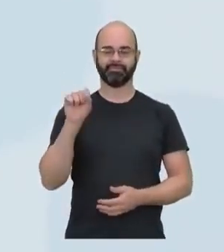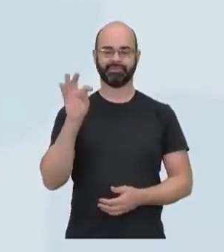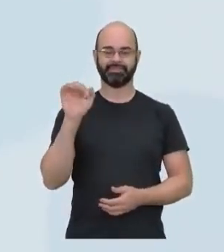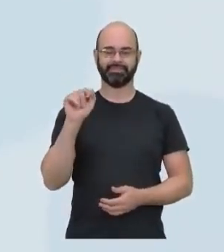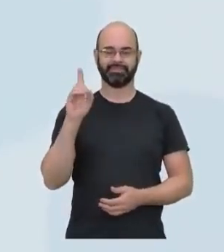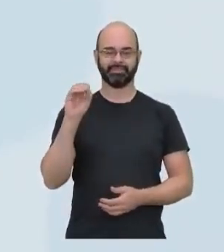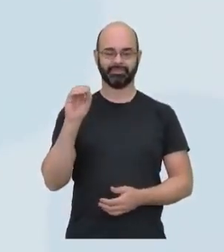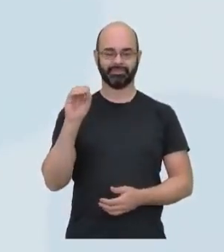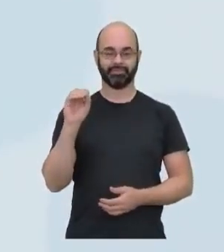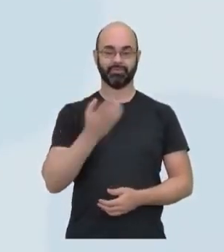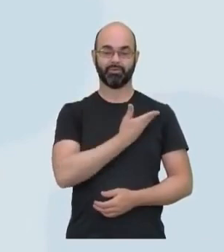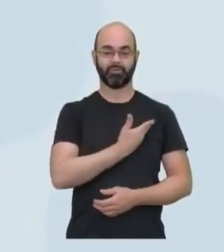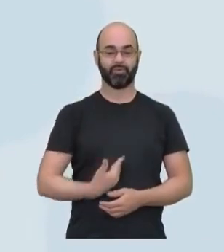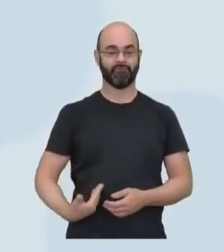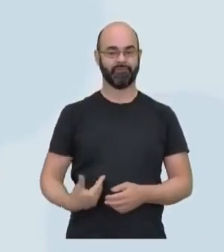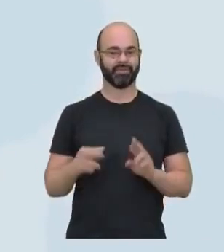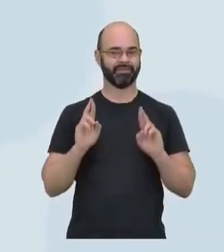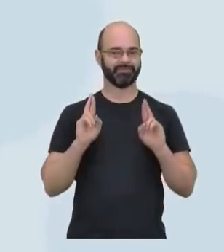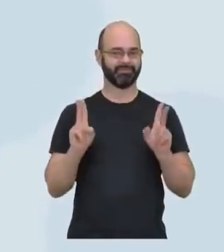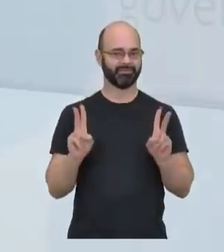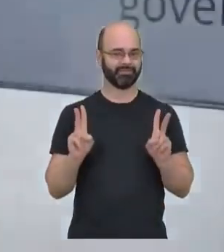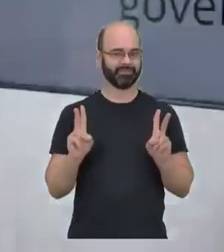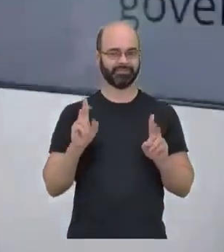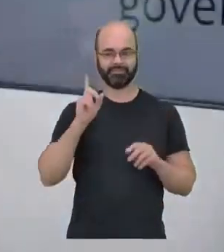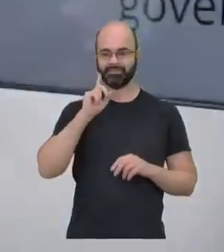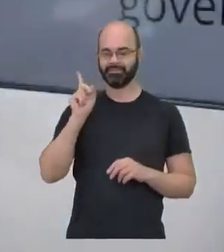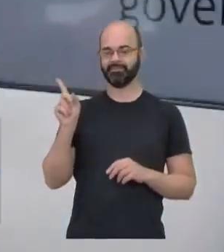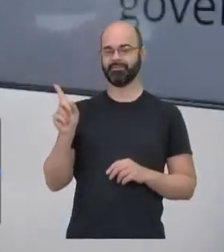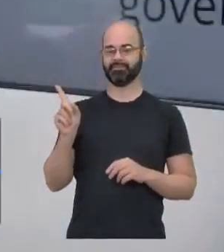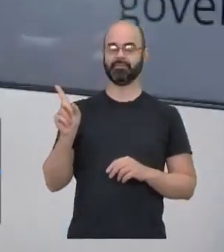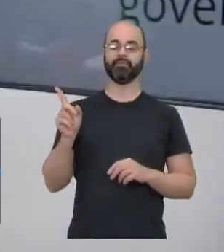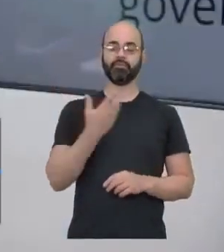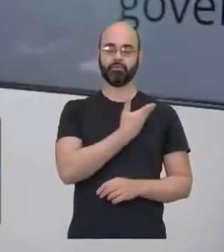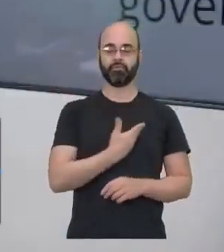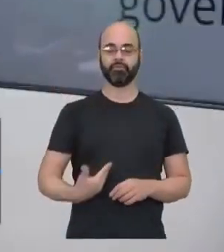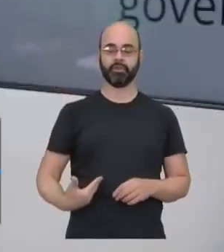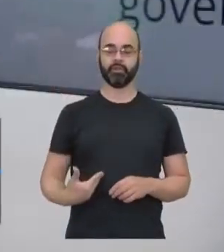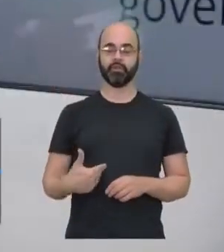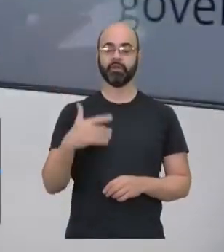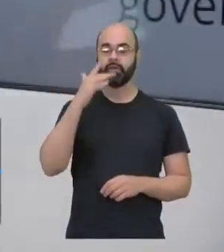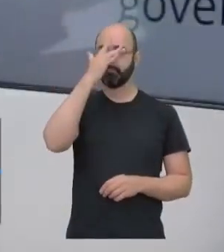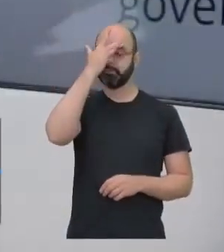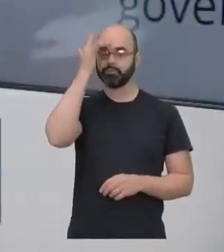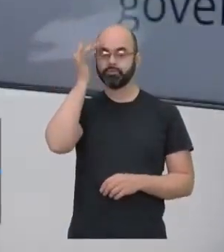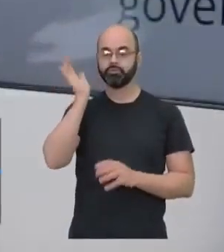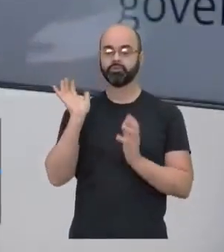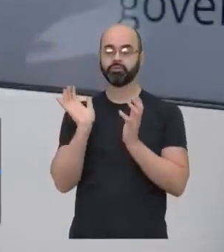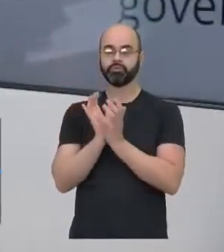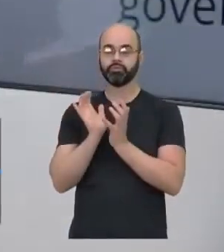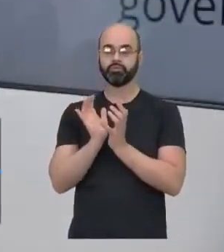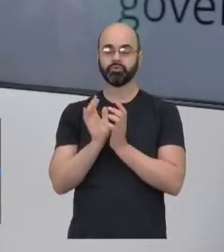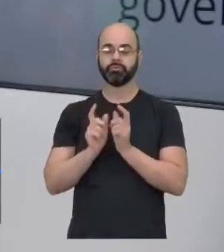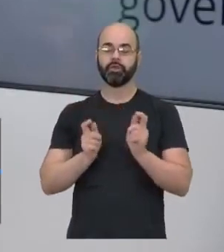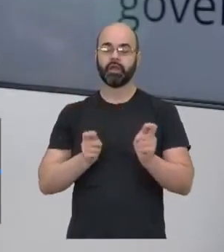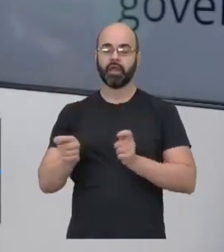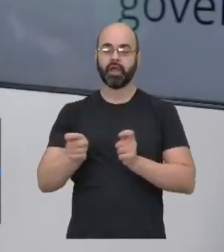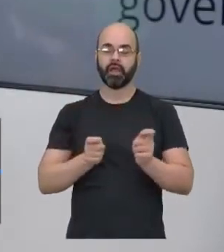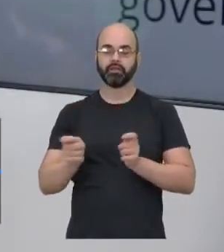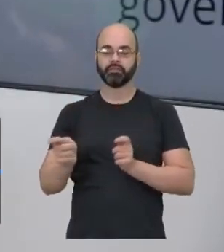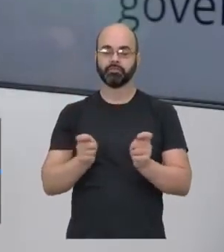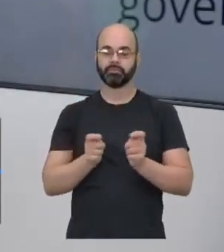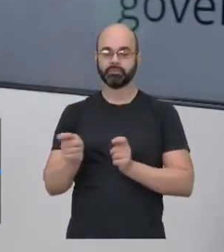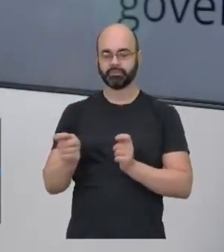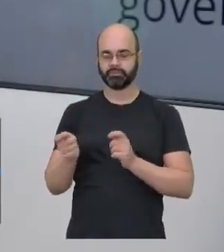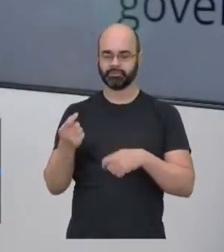governo, está bem? Governo é o jeitinho, governo é quem está administrando. Então, ó, no nosso território, quem administra o